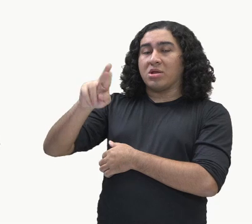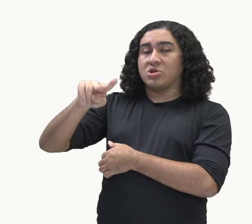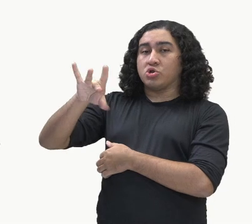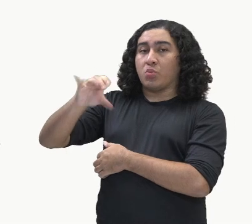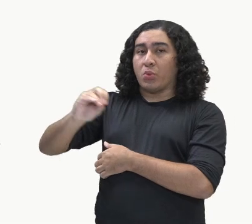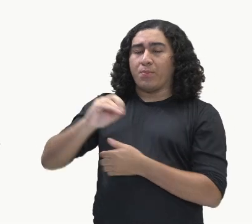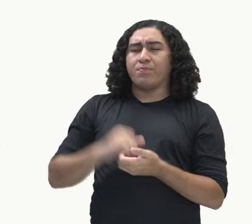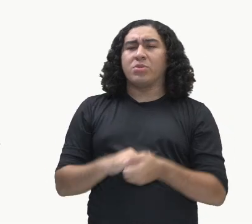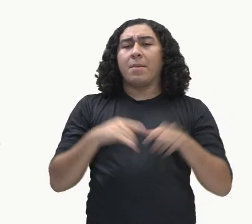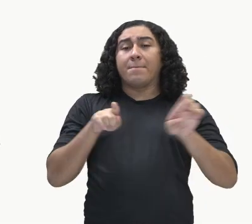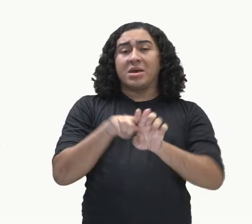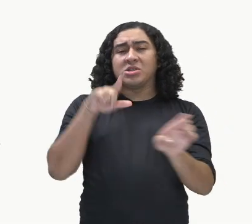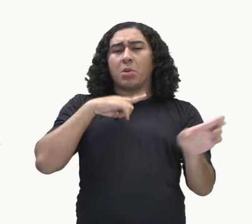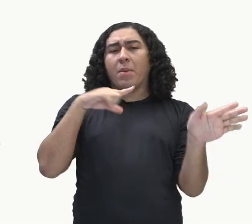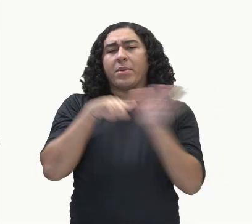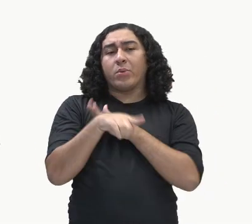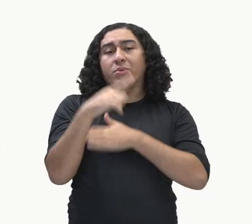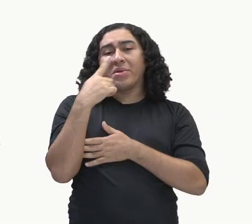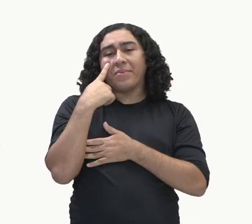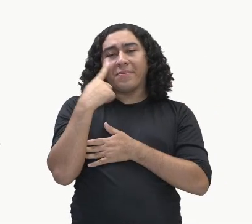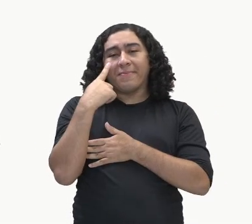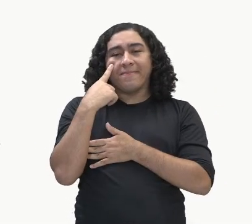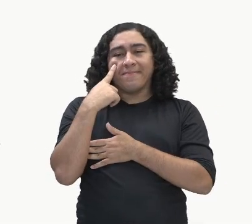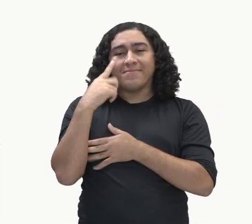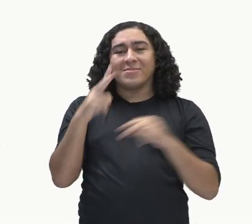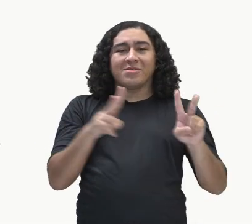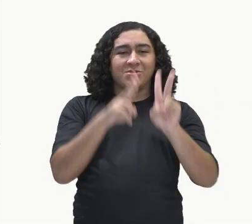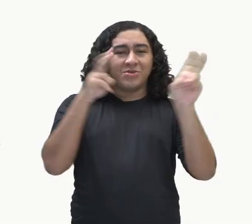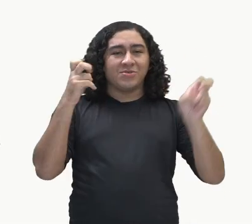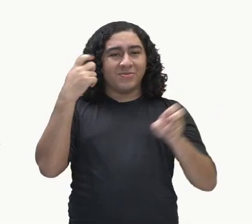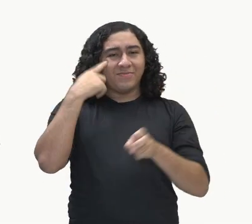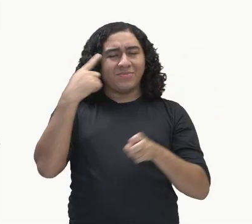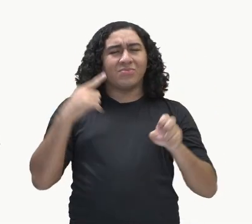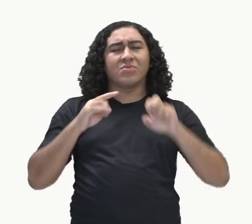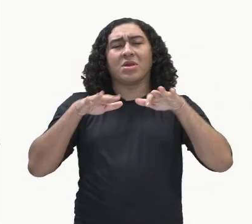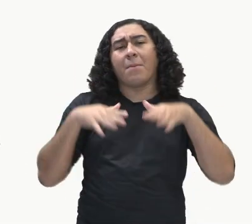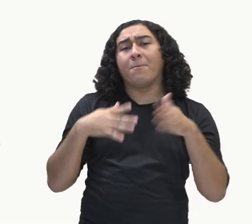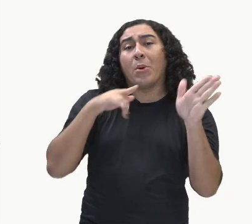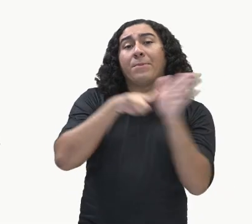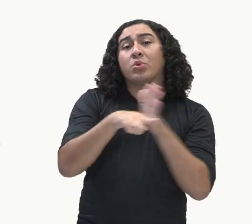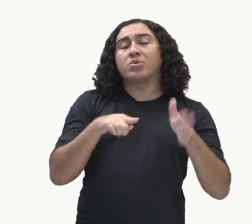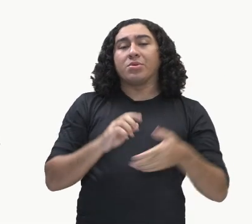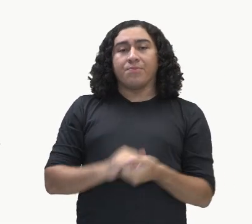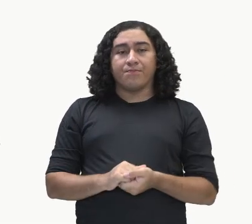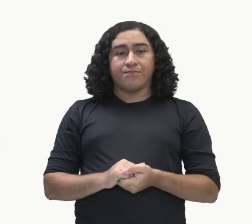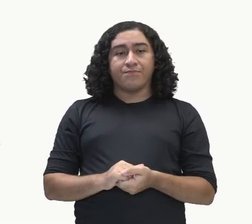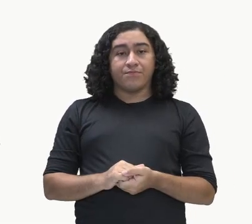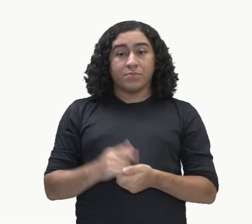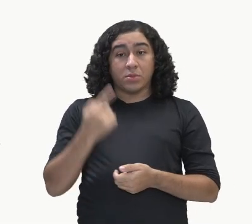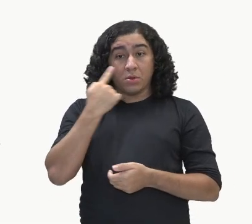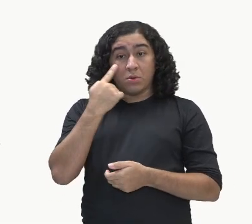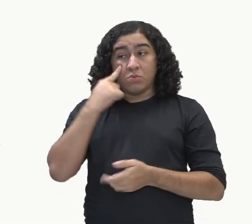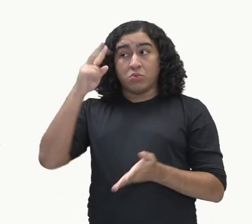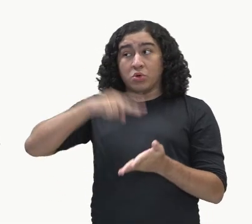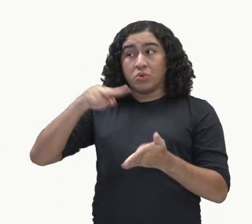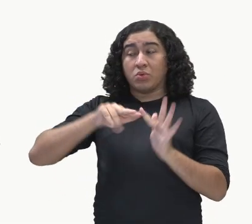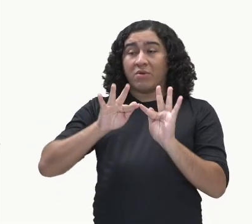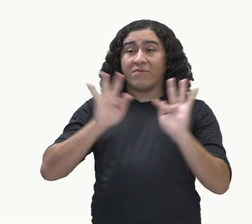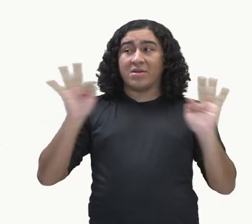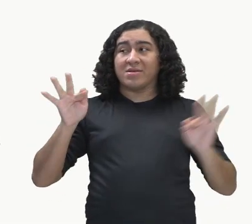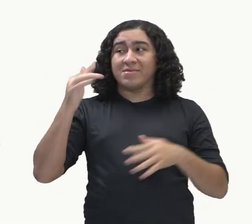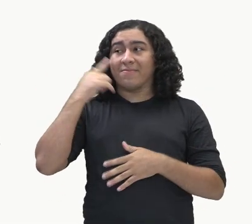uma pergunta aqui neste título. E a pergunta é: What is